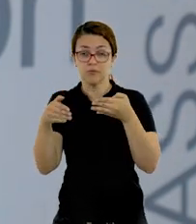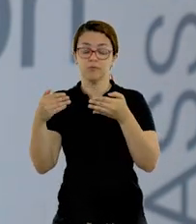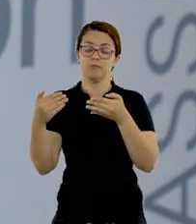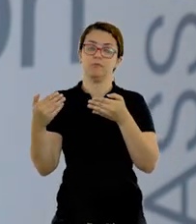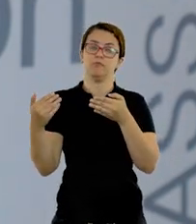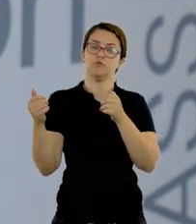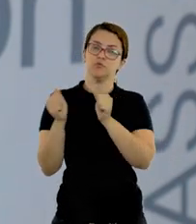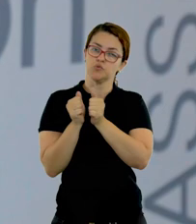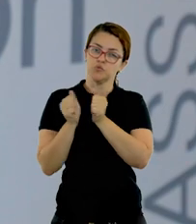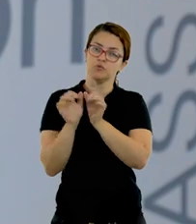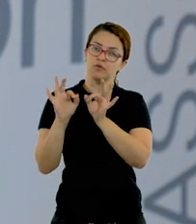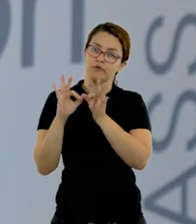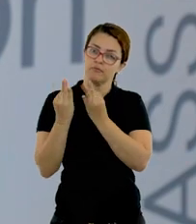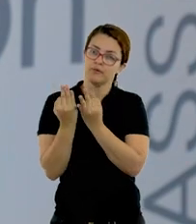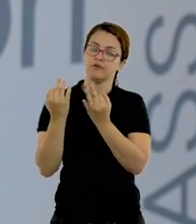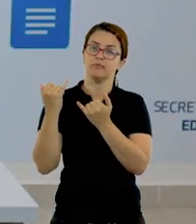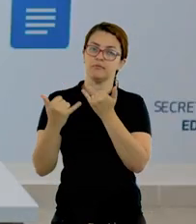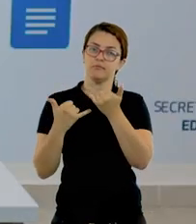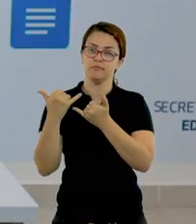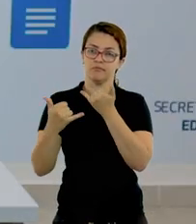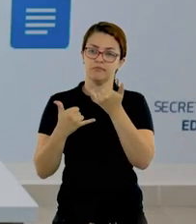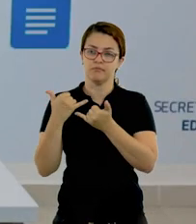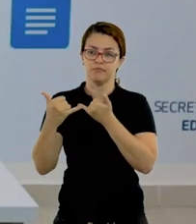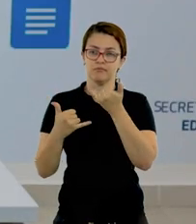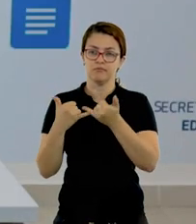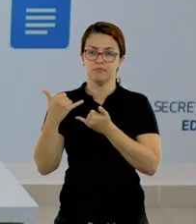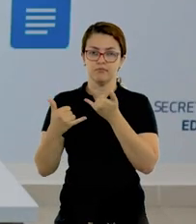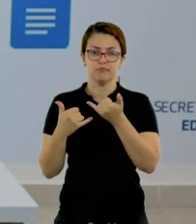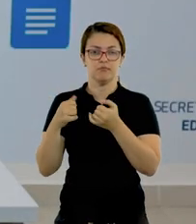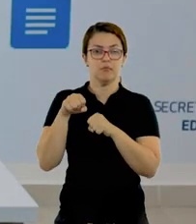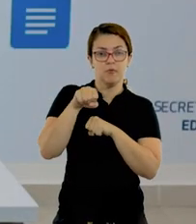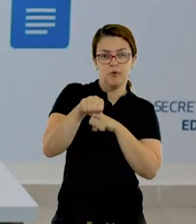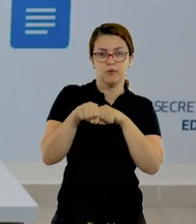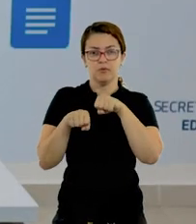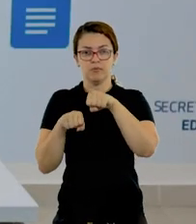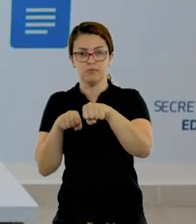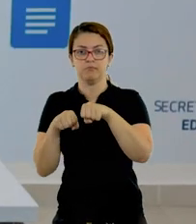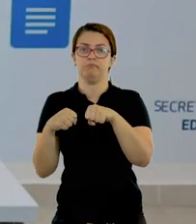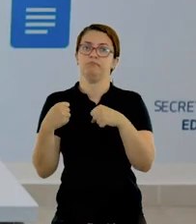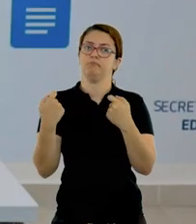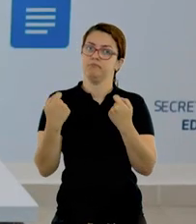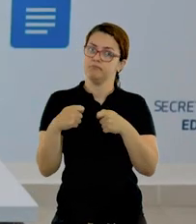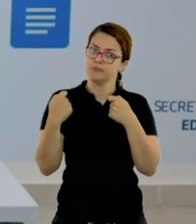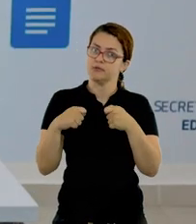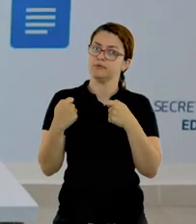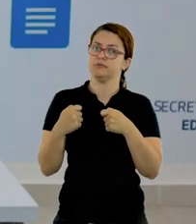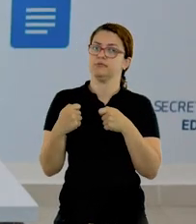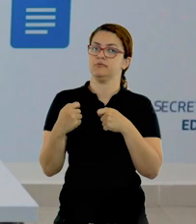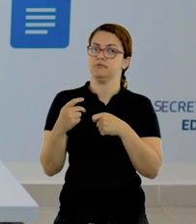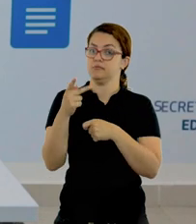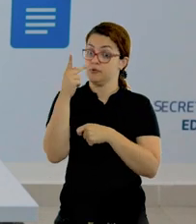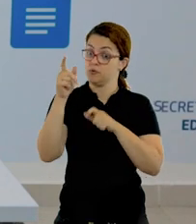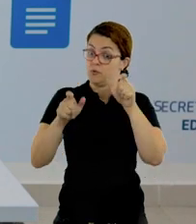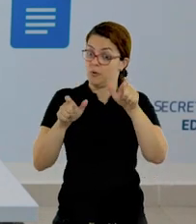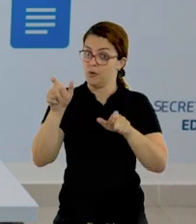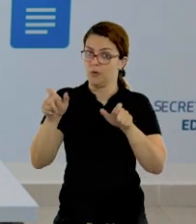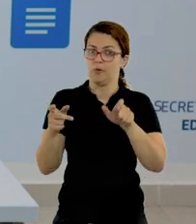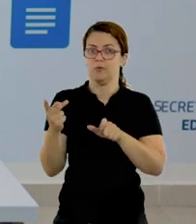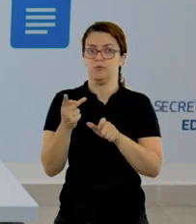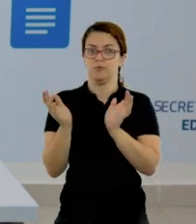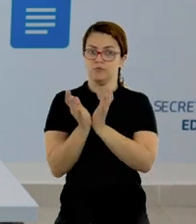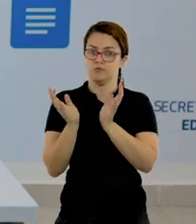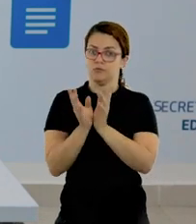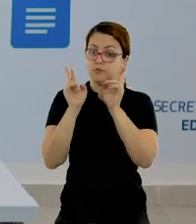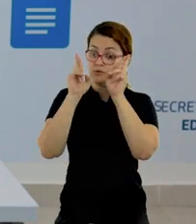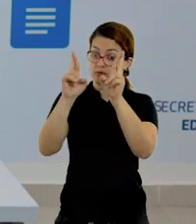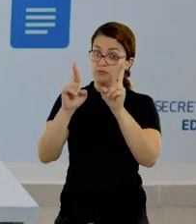façam, se dediquem, brinquem com seus filhos, isso é importante. Principalmente as atividades de luta, de combate, que precisa de outra pessoa para poder